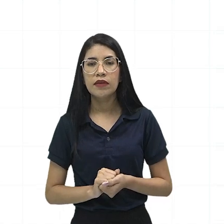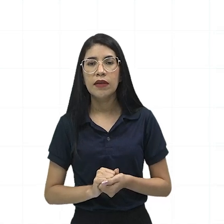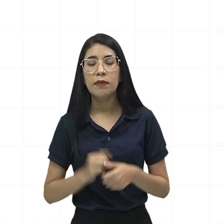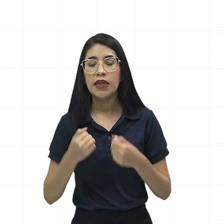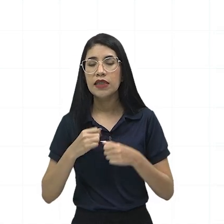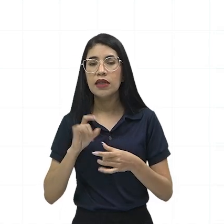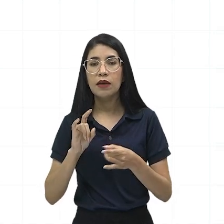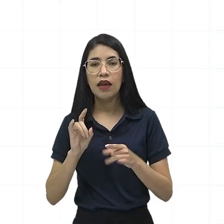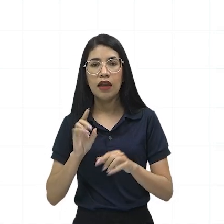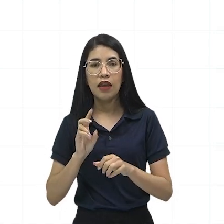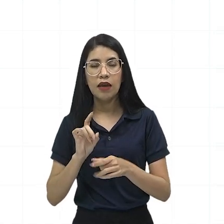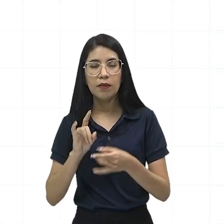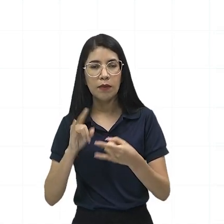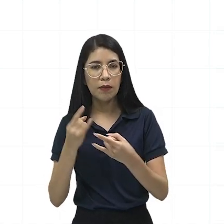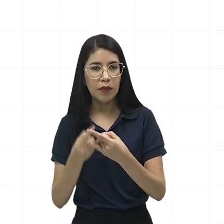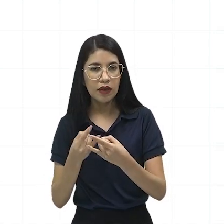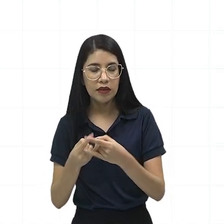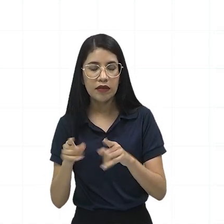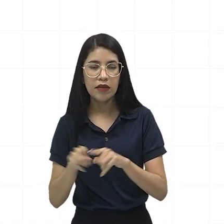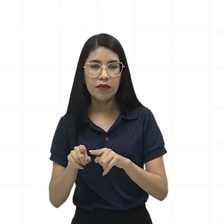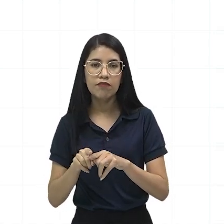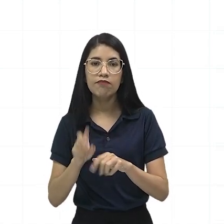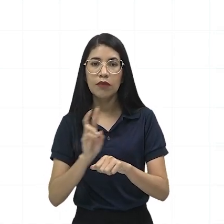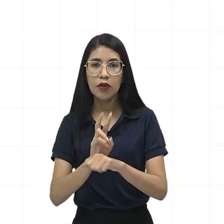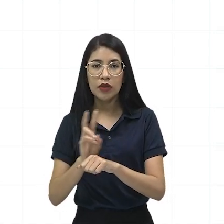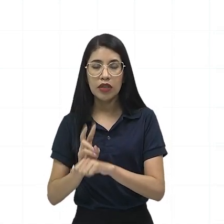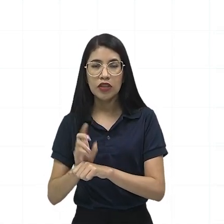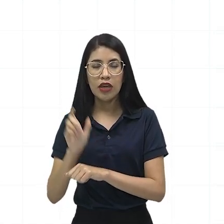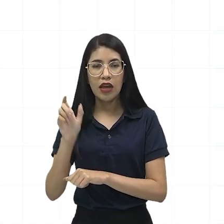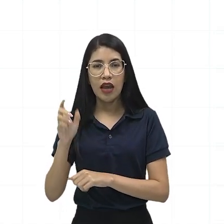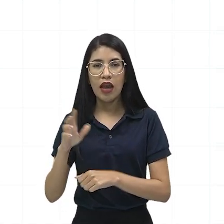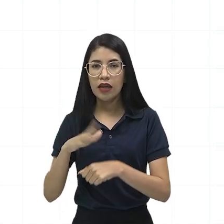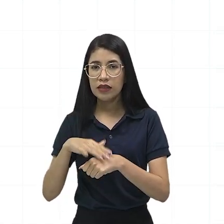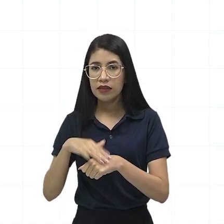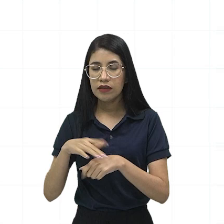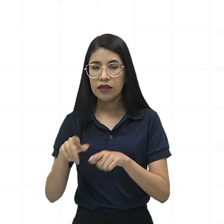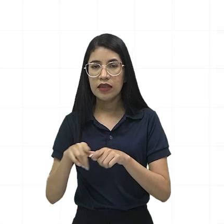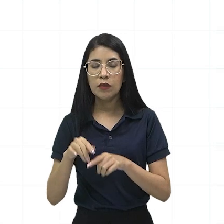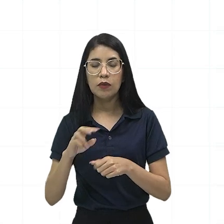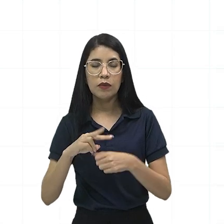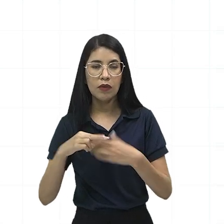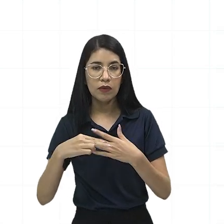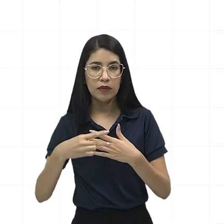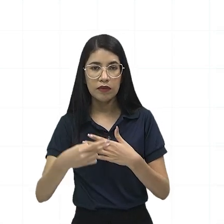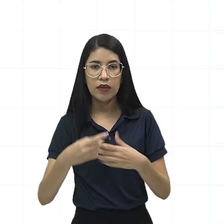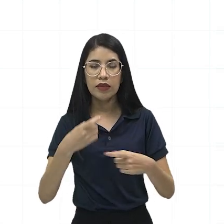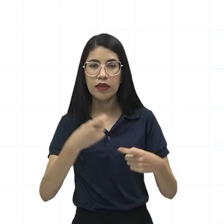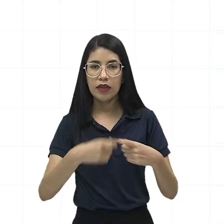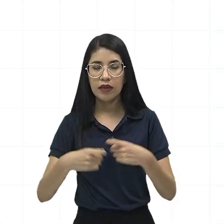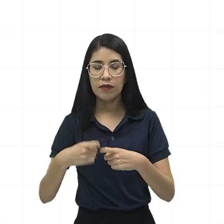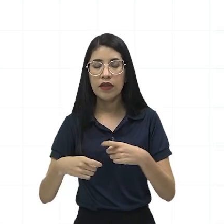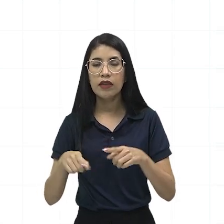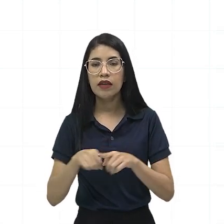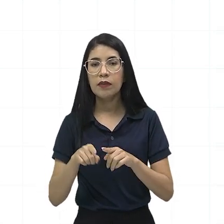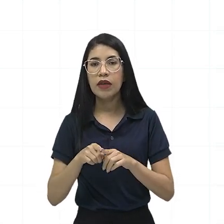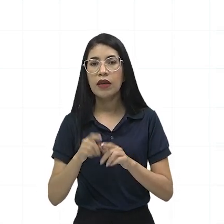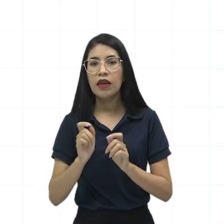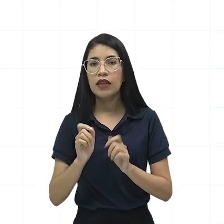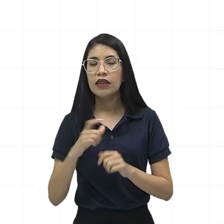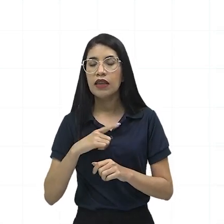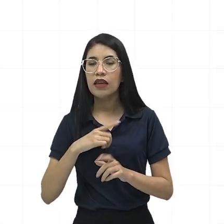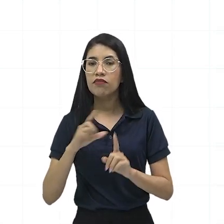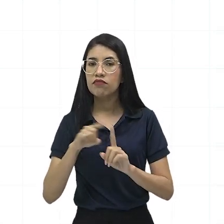se proteger, né, quando, como consequência das relações, vem uma gravidez indesejada e